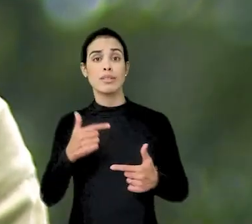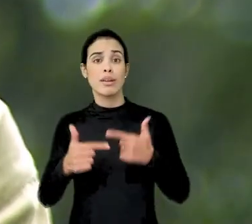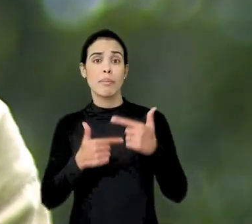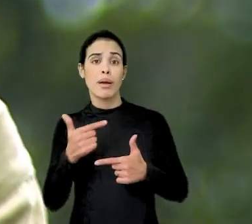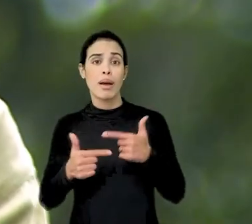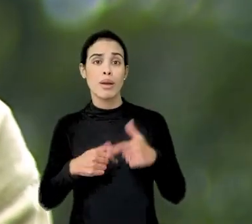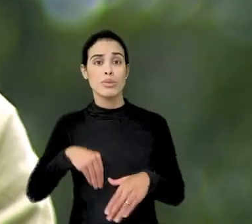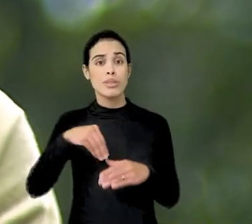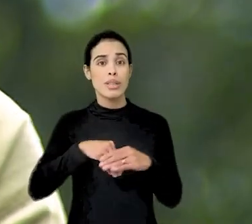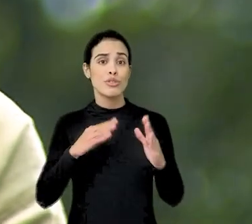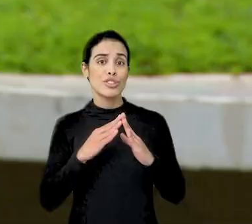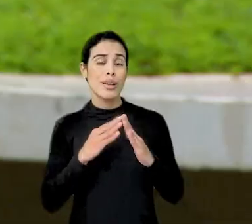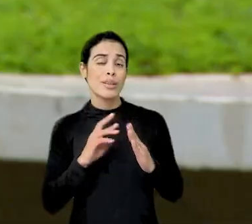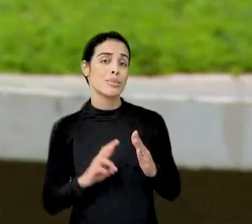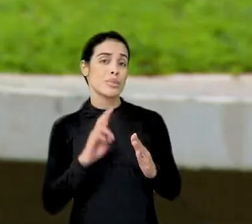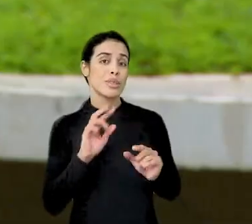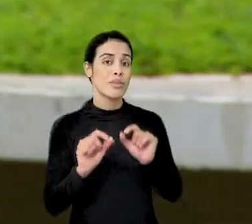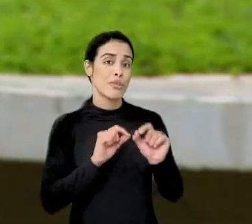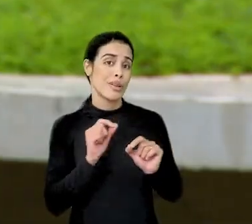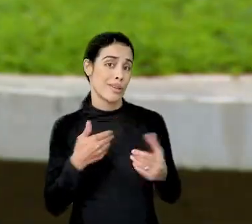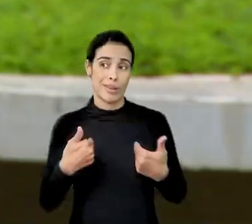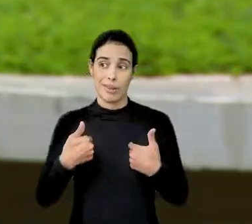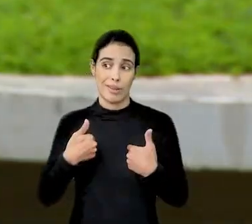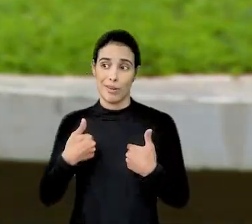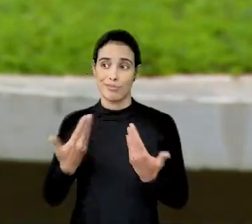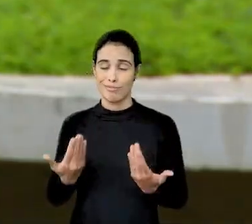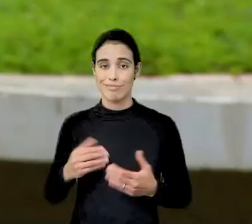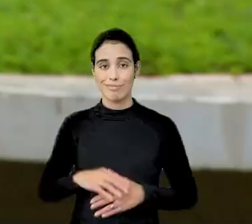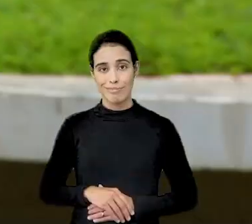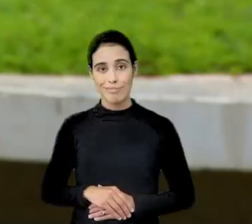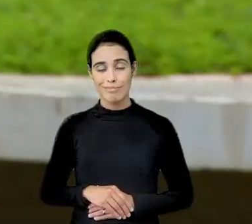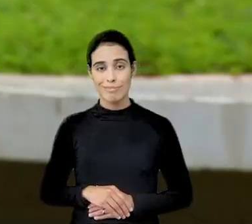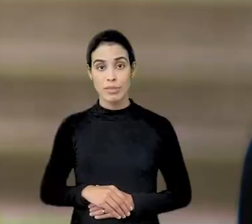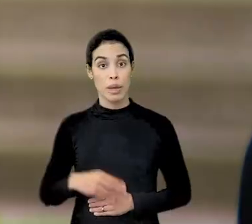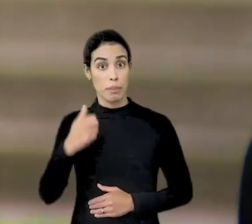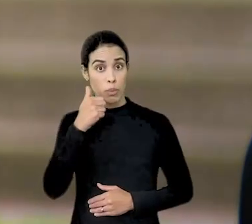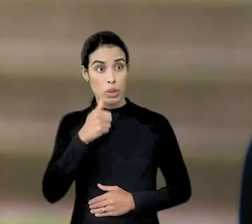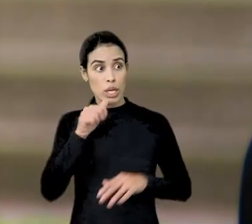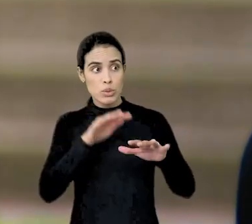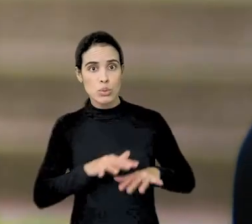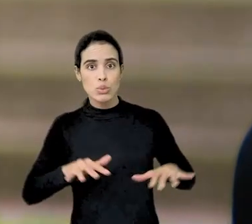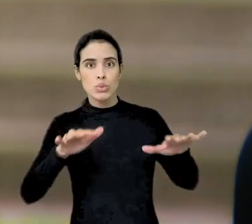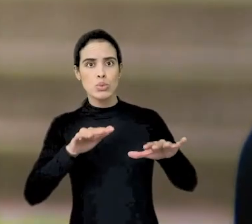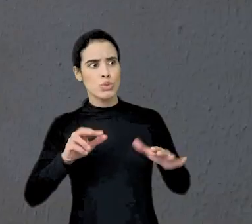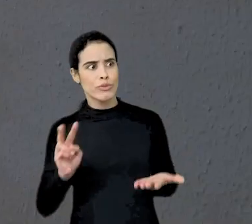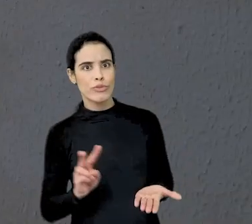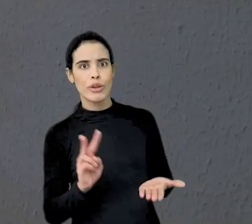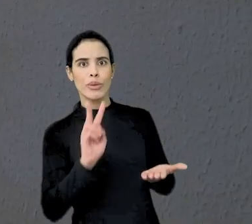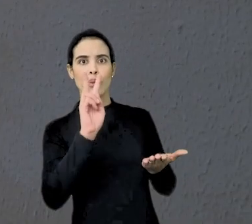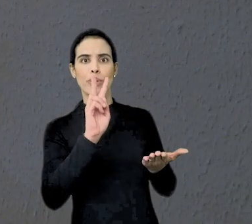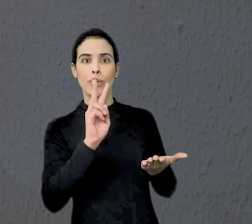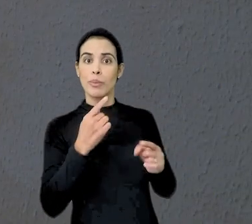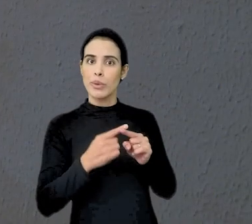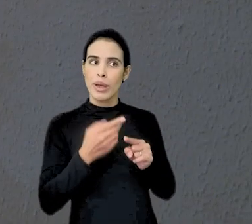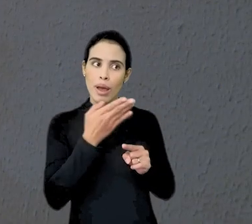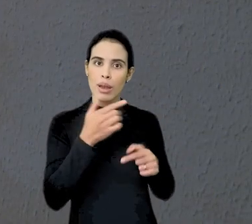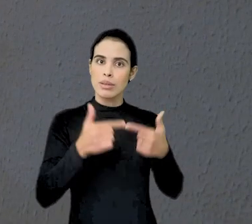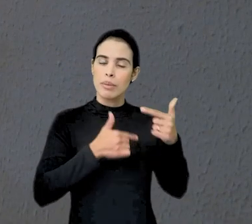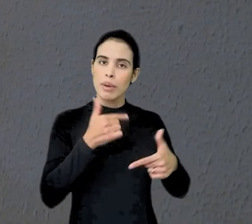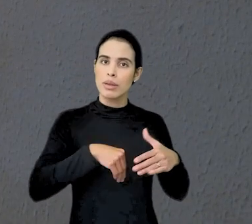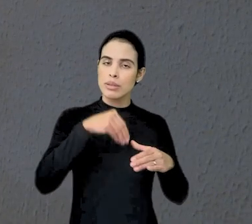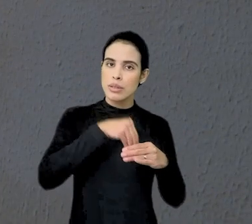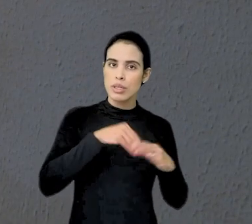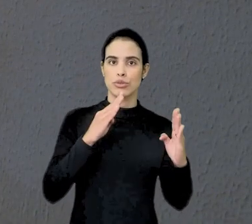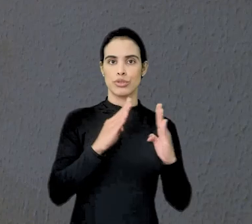Para quem que sobra o serviço de casa? Para mim, tudo é para mim. A mulher precisa ser valorizada, ela precisa ser reconhecida como dona